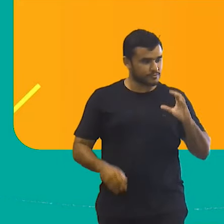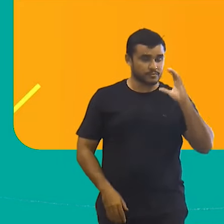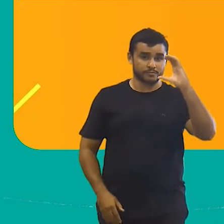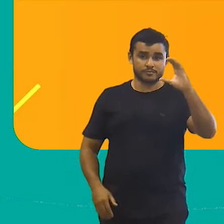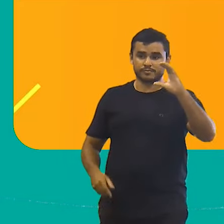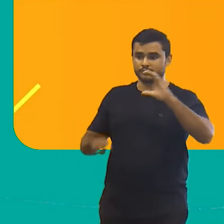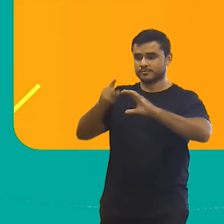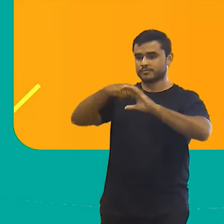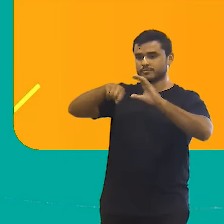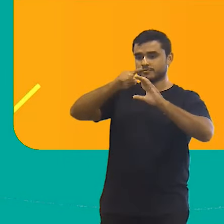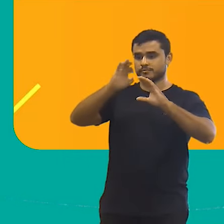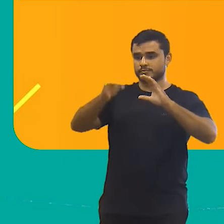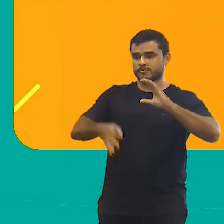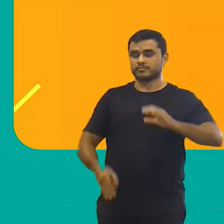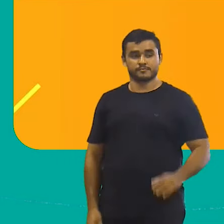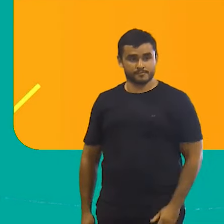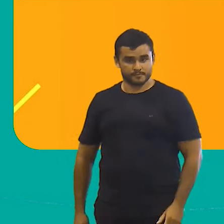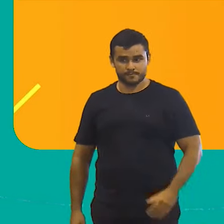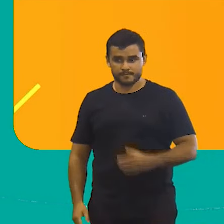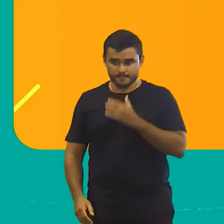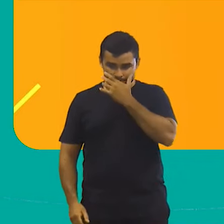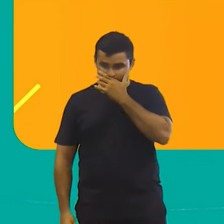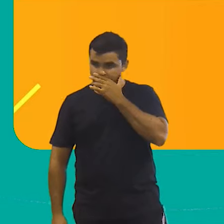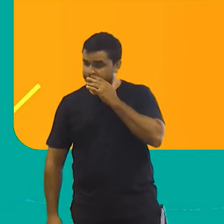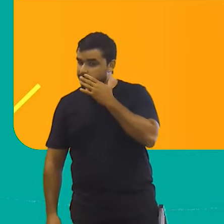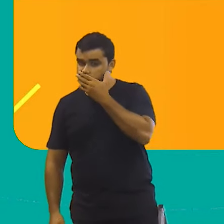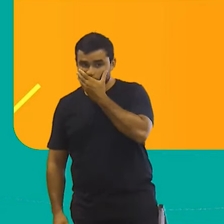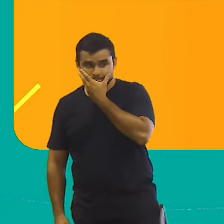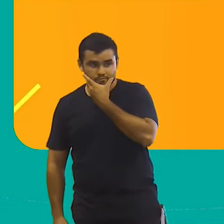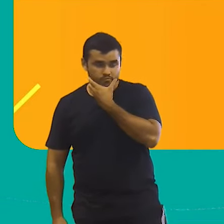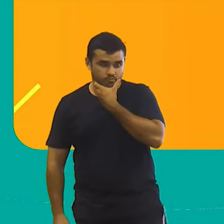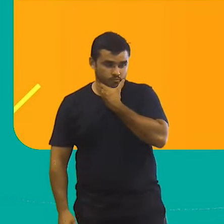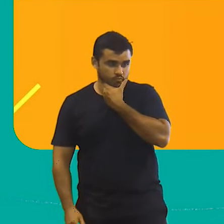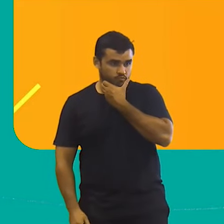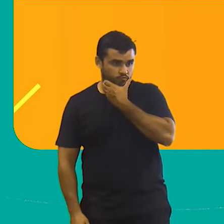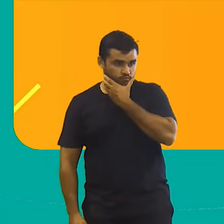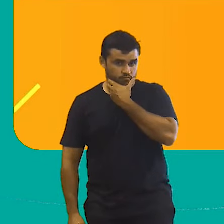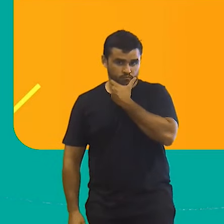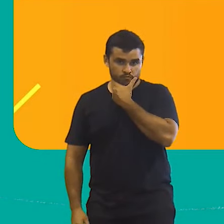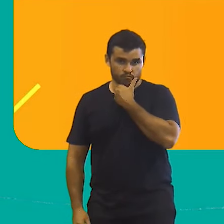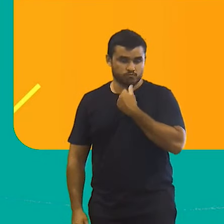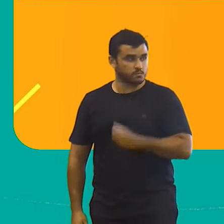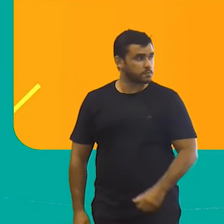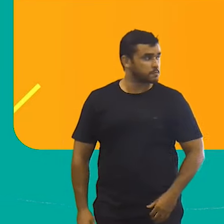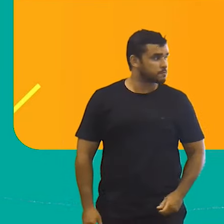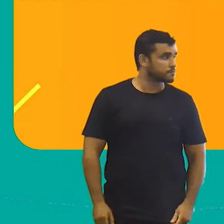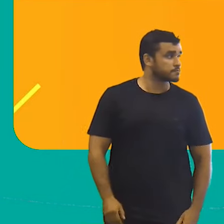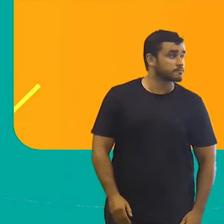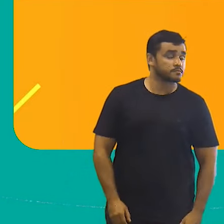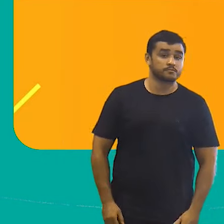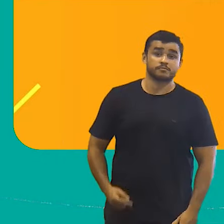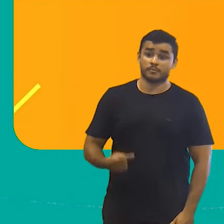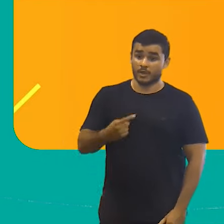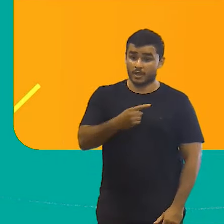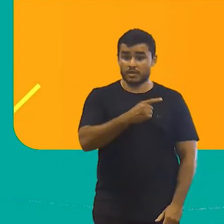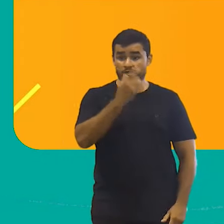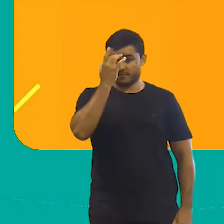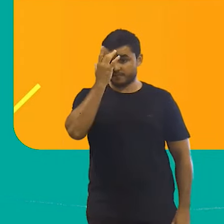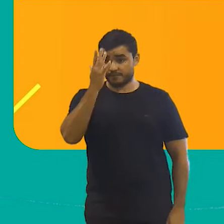cloaca. Pronto. Tudo bem? Essa é uma questão